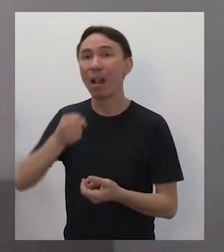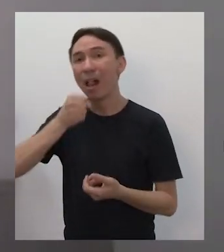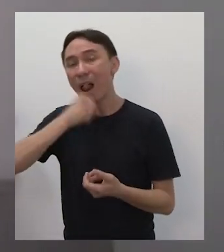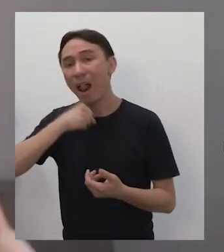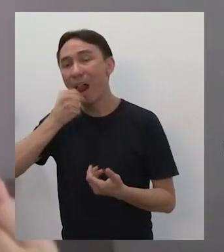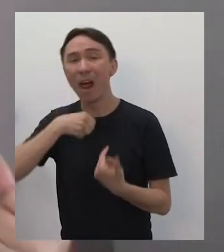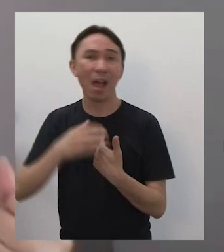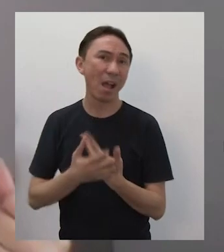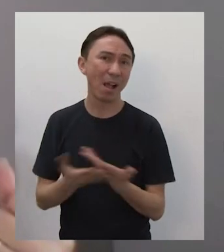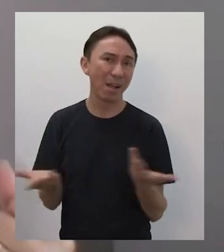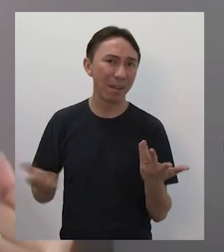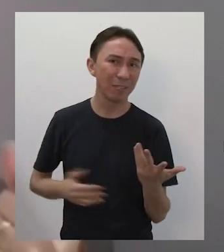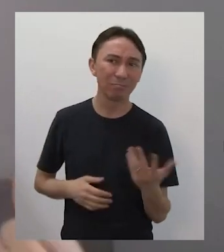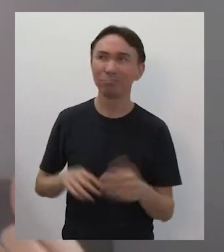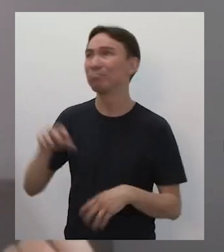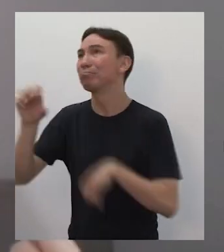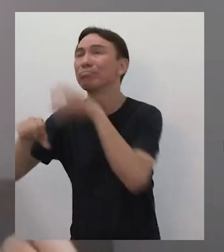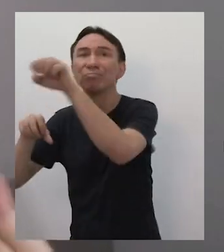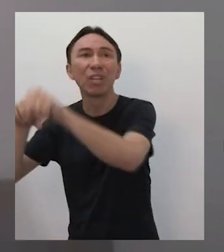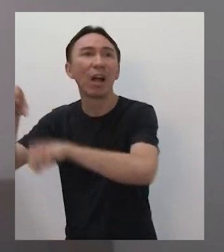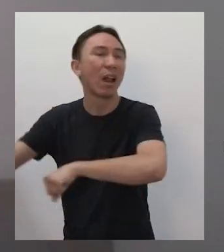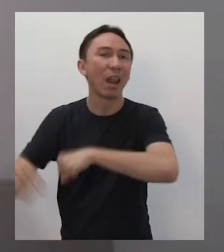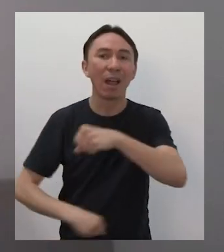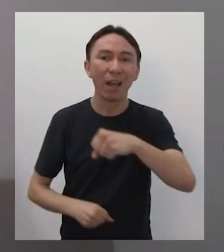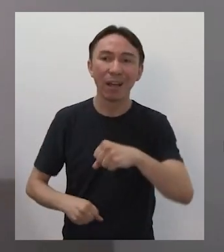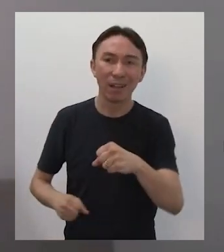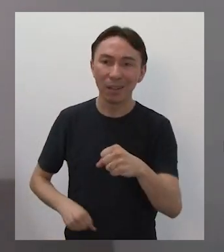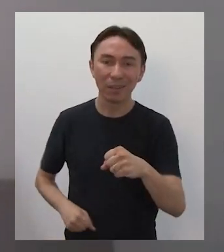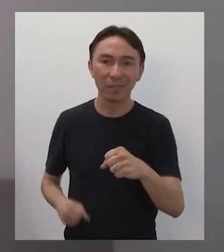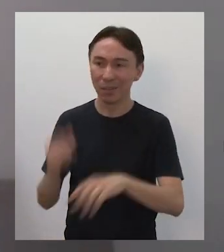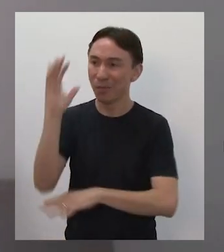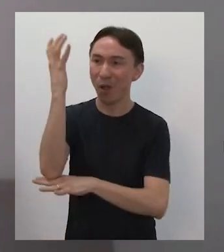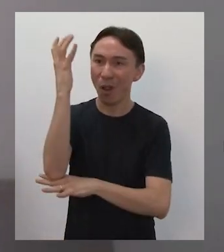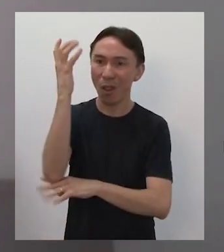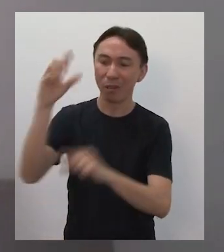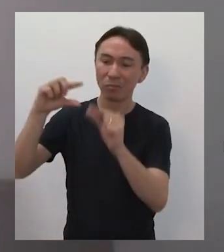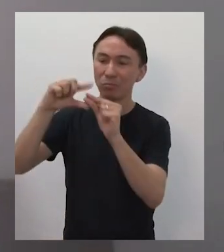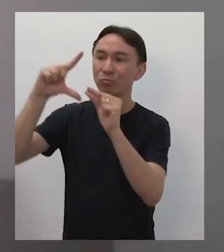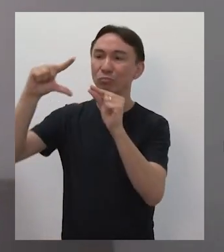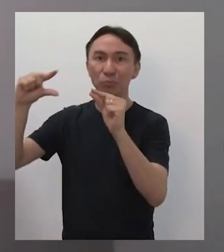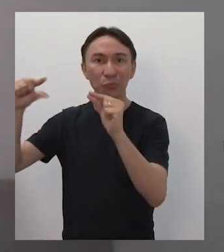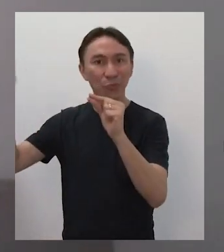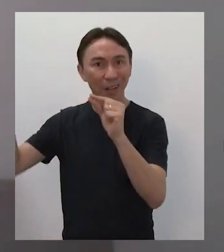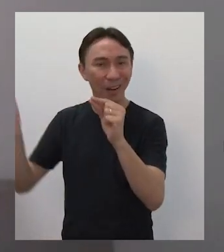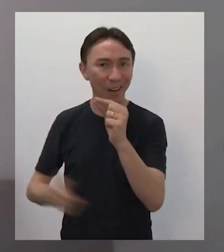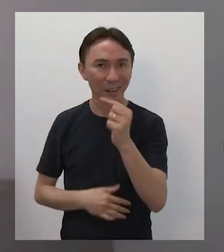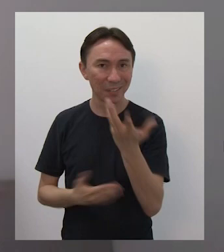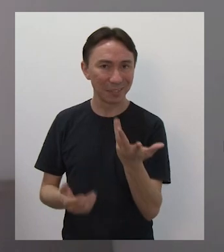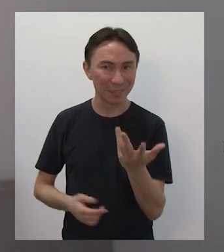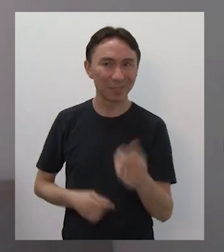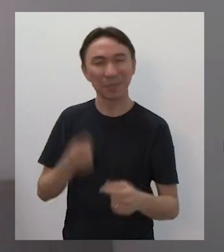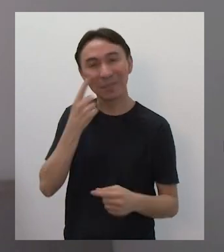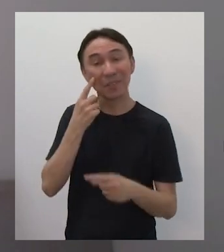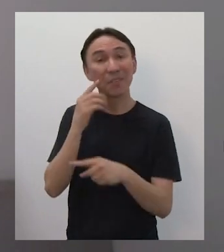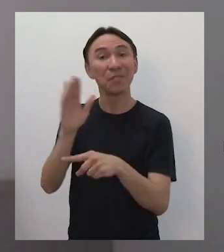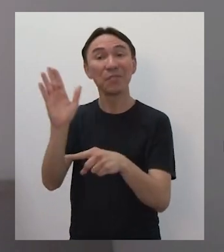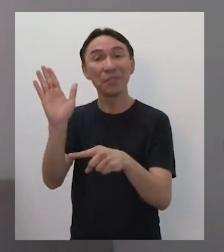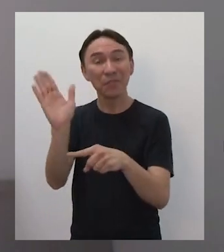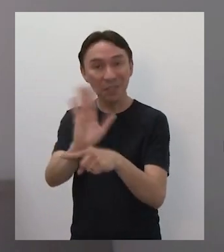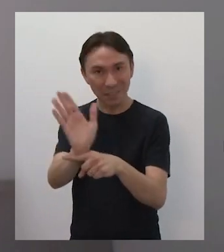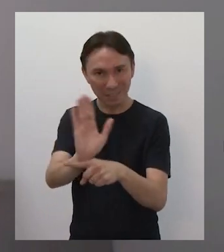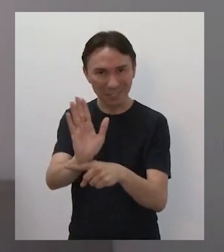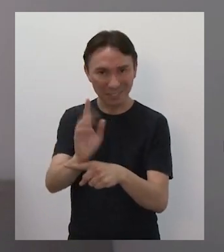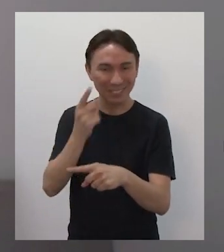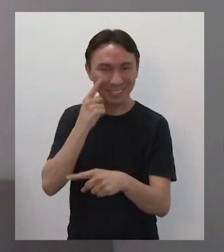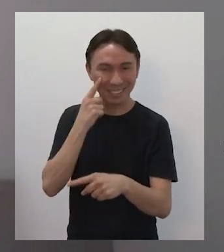folha, vou colocar... Eu vi um vídeo que era para falar das